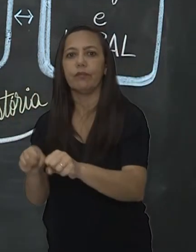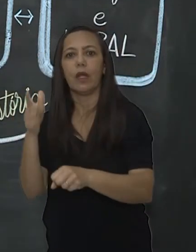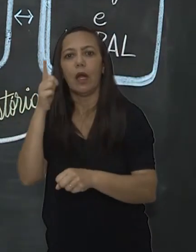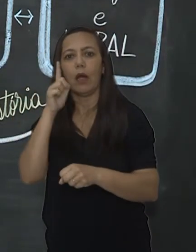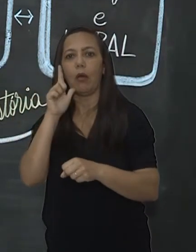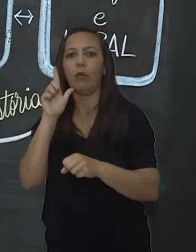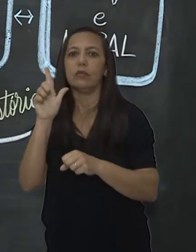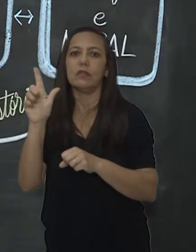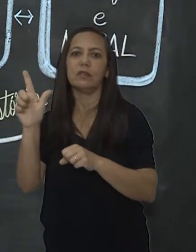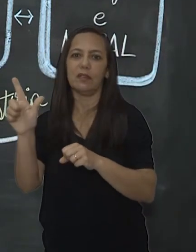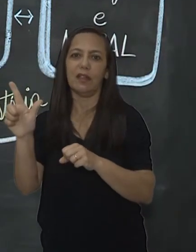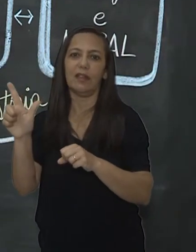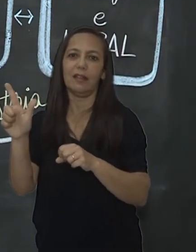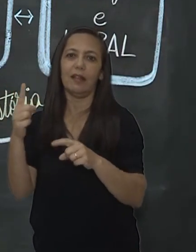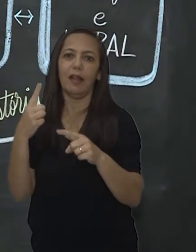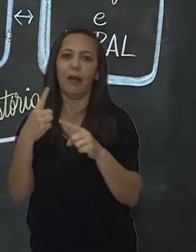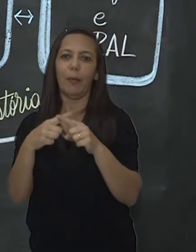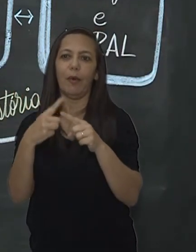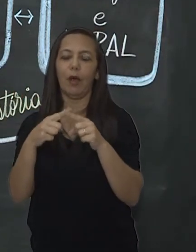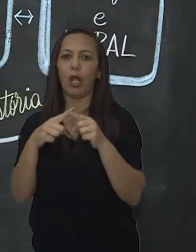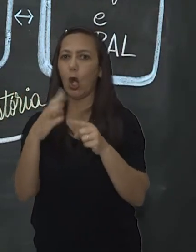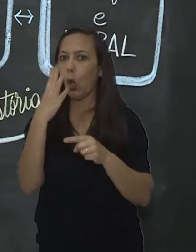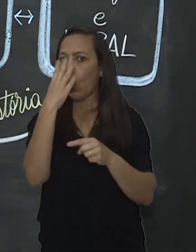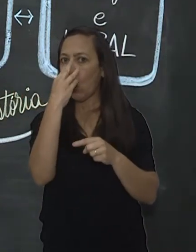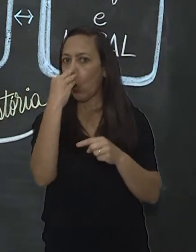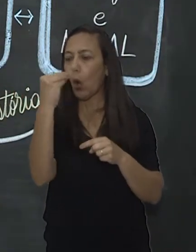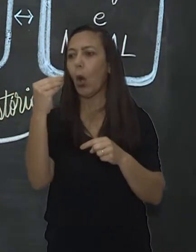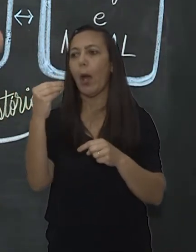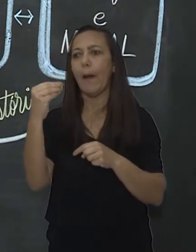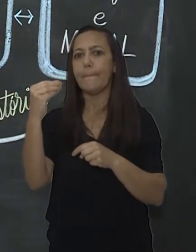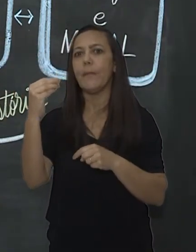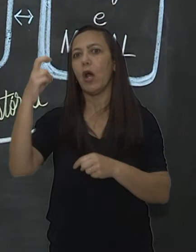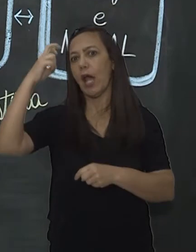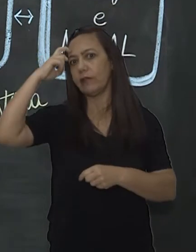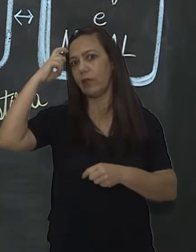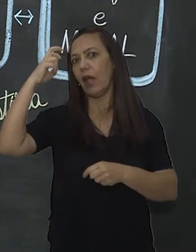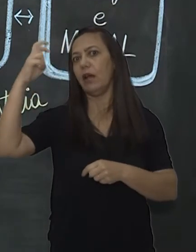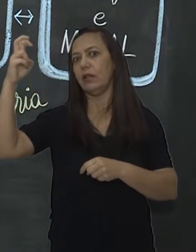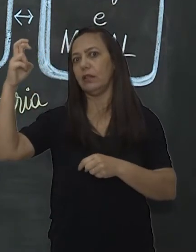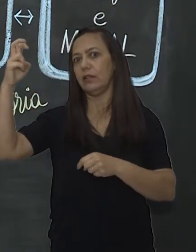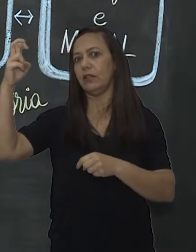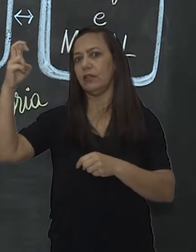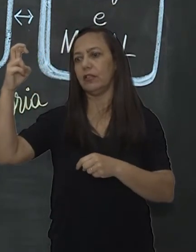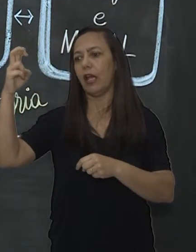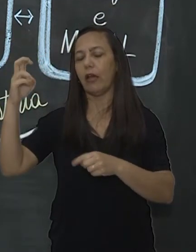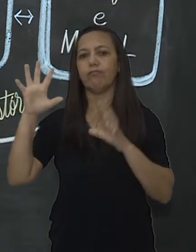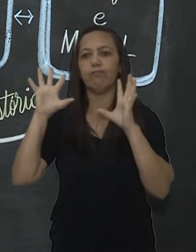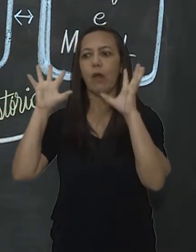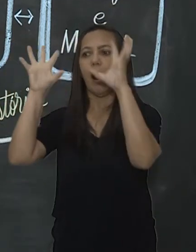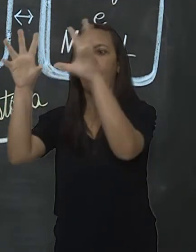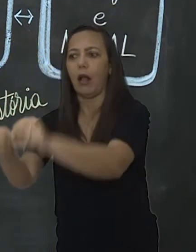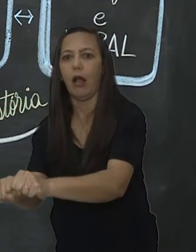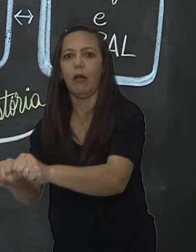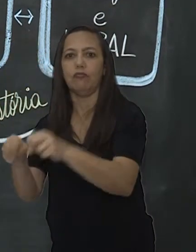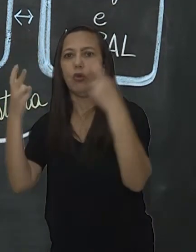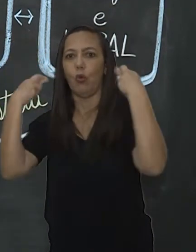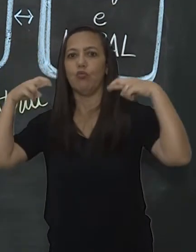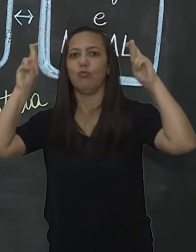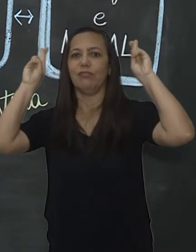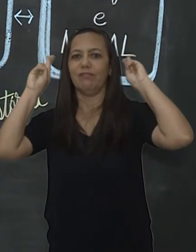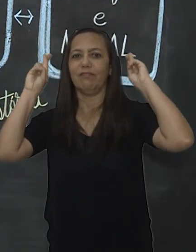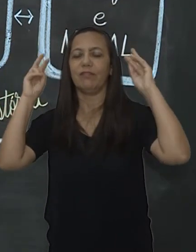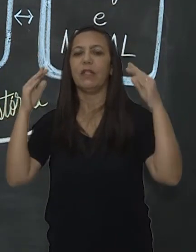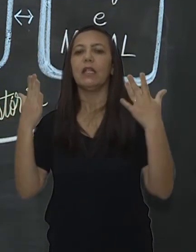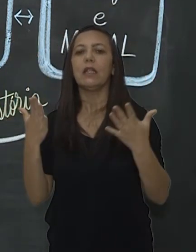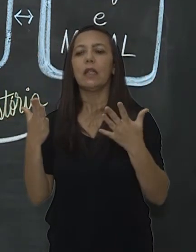tem argumentos para conseguir convencer o cordeiro a ceder às investidas dele, ele acaba conseguindo no final pela força. Então tem uma lição de moral aí. Essa